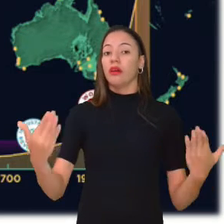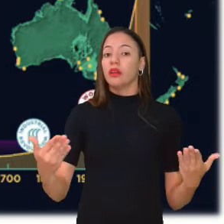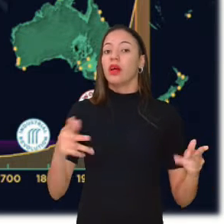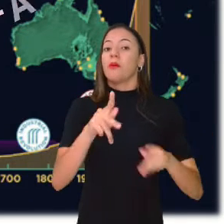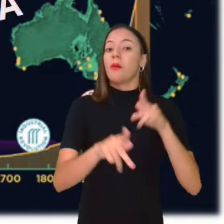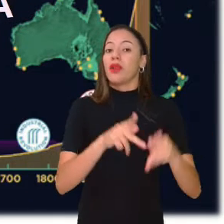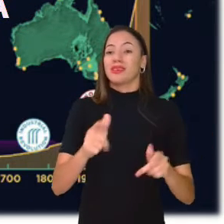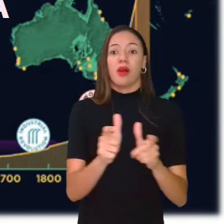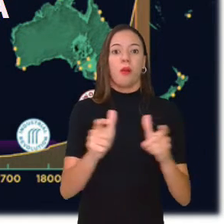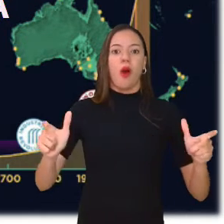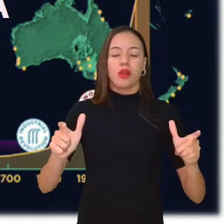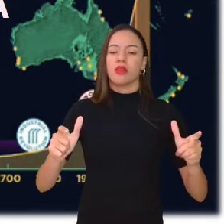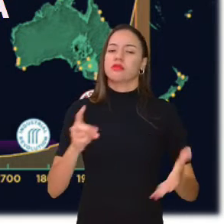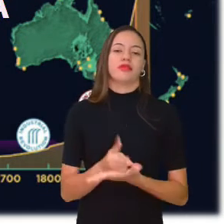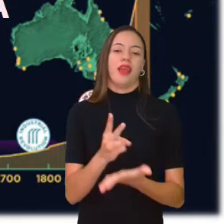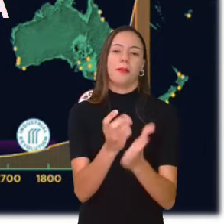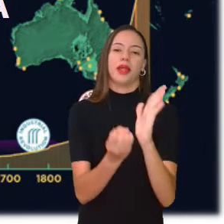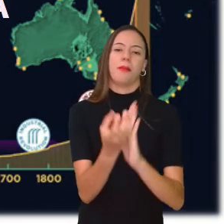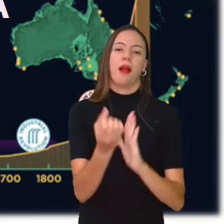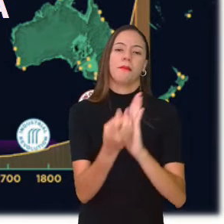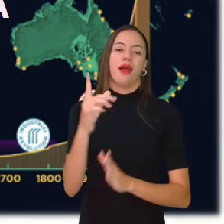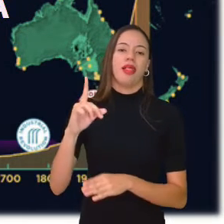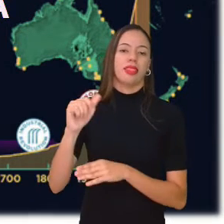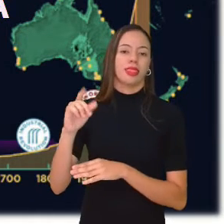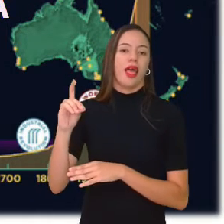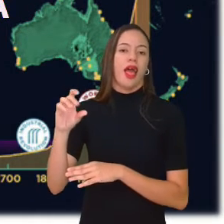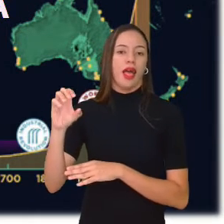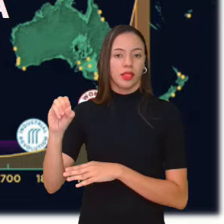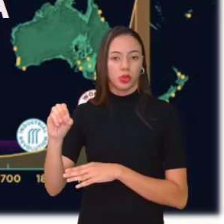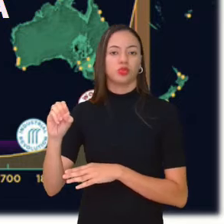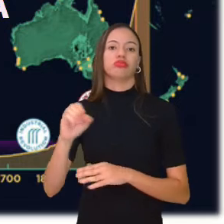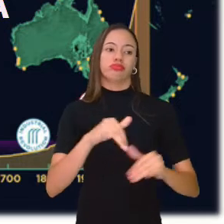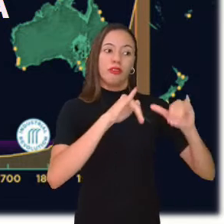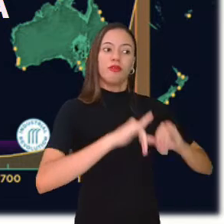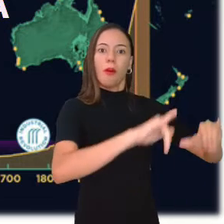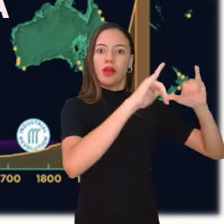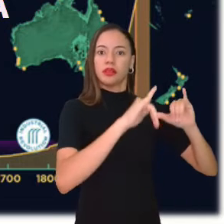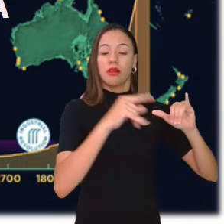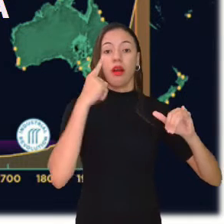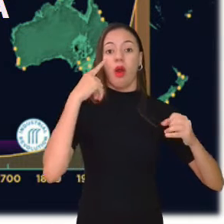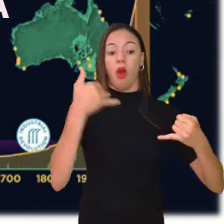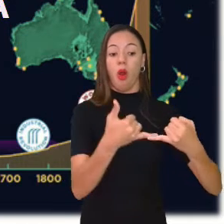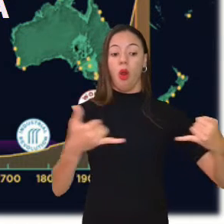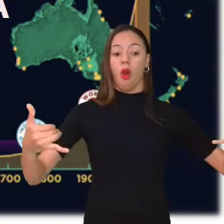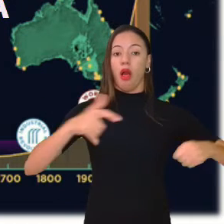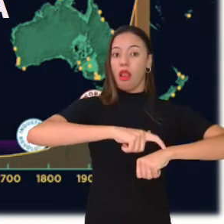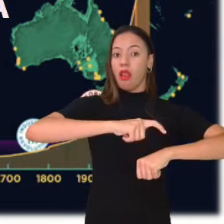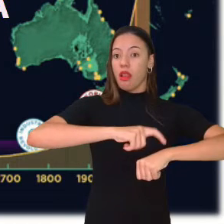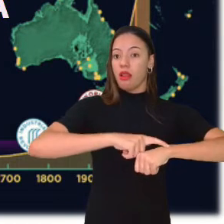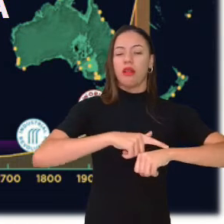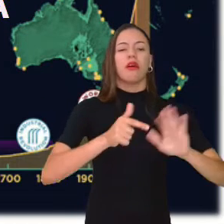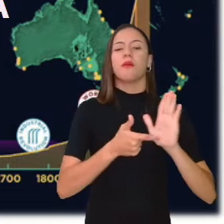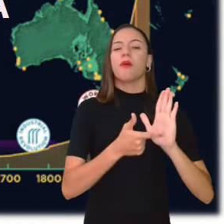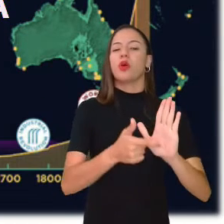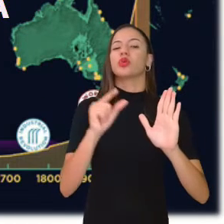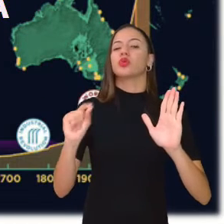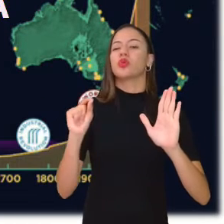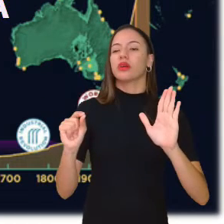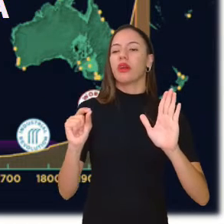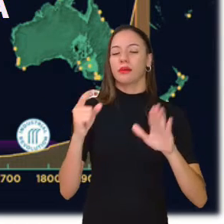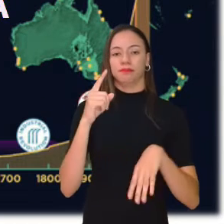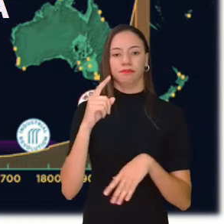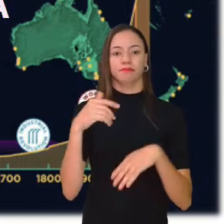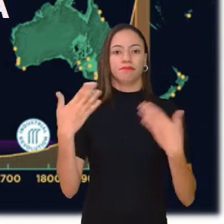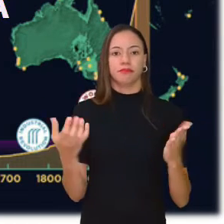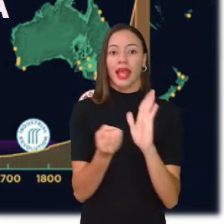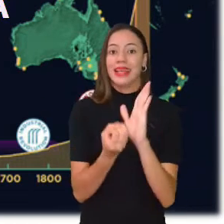gerando muitos dados, gerando muitas informações. E nessa linha do tempo aí, Carla, ele costuma dizer o seguinte, que essas